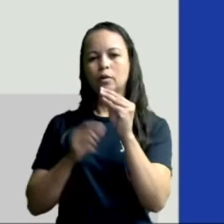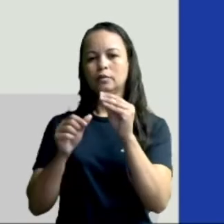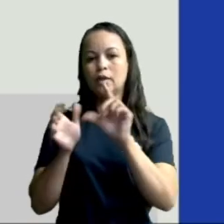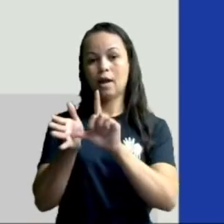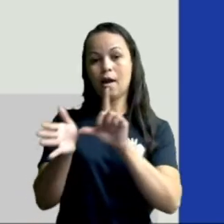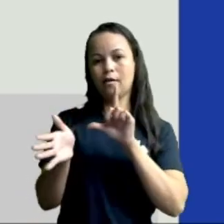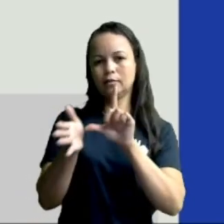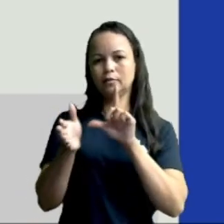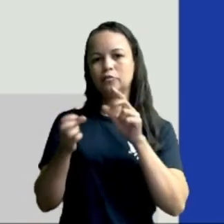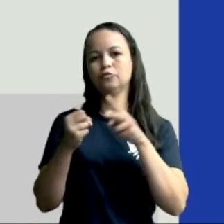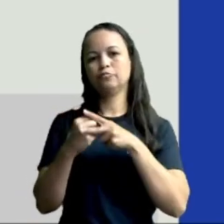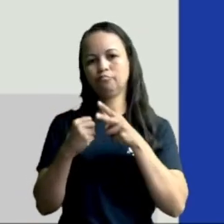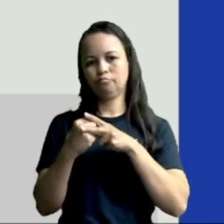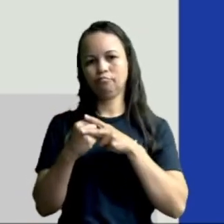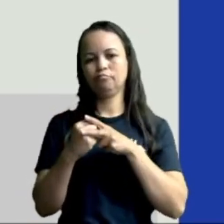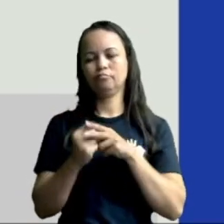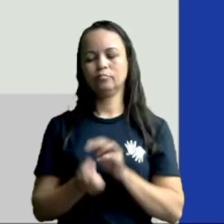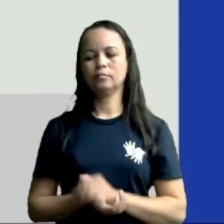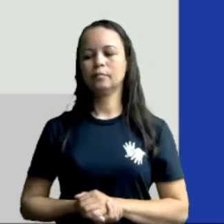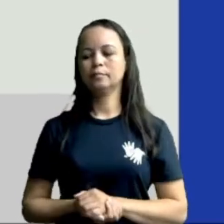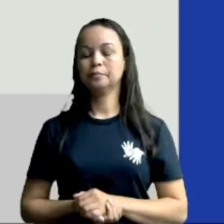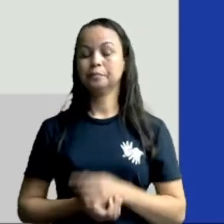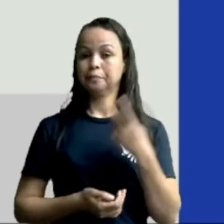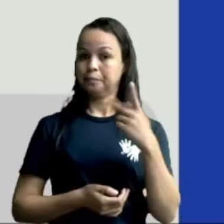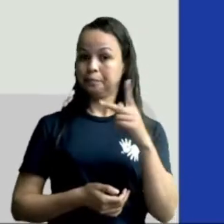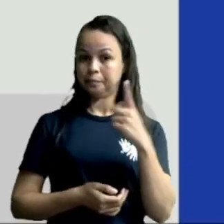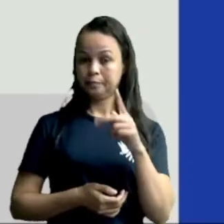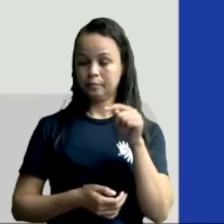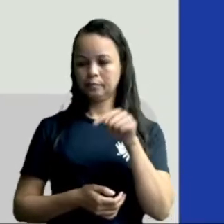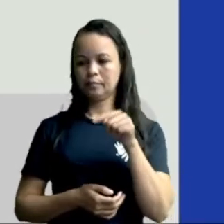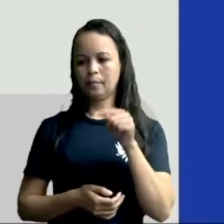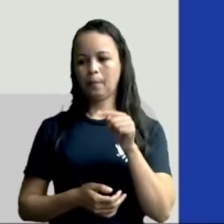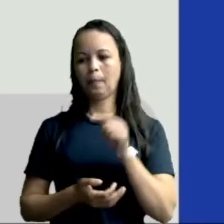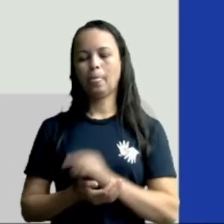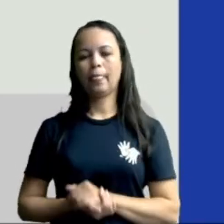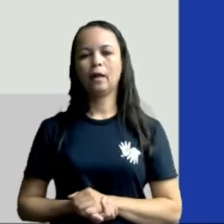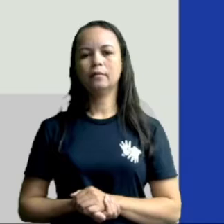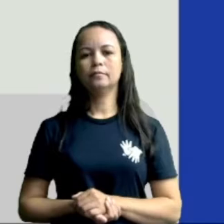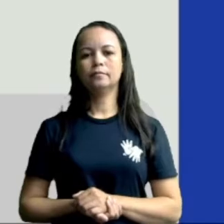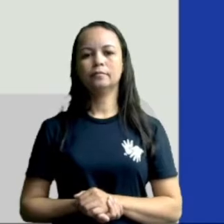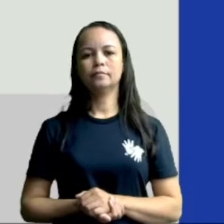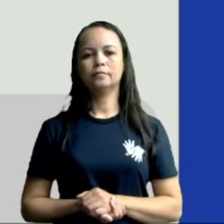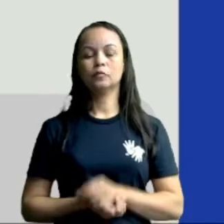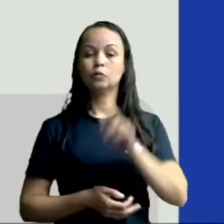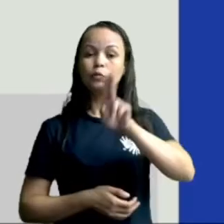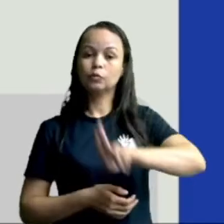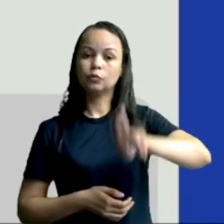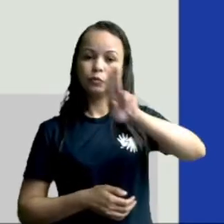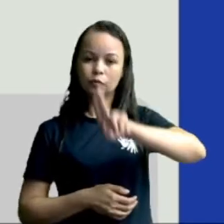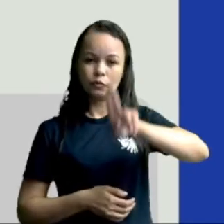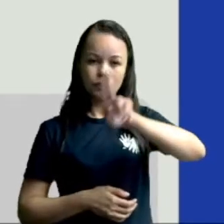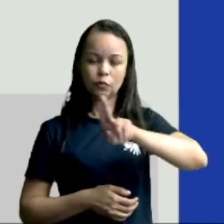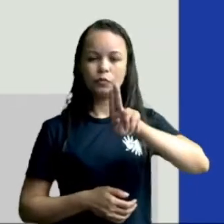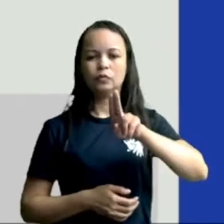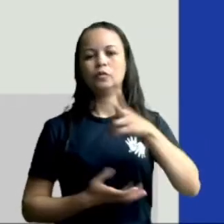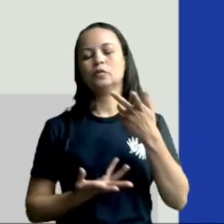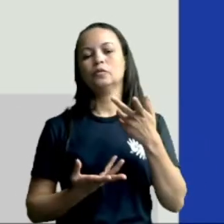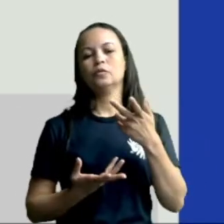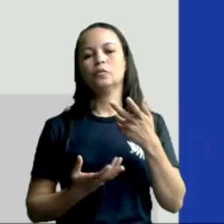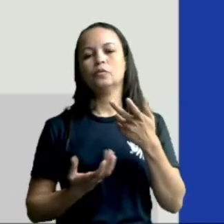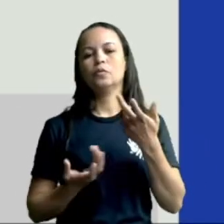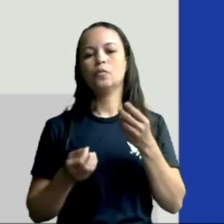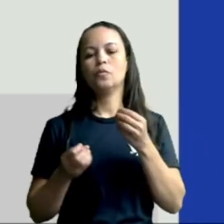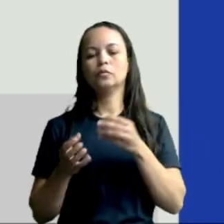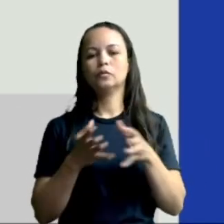del verbo. Nesse caso, do uso do condicional simples,